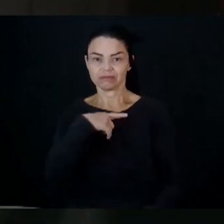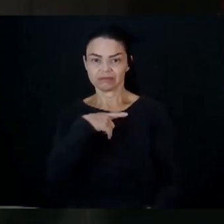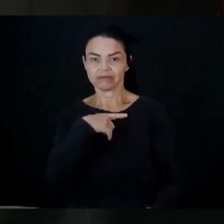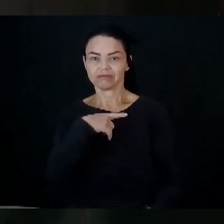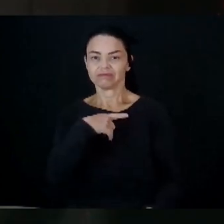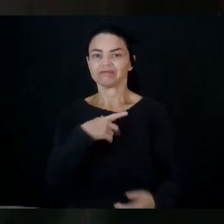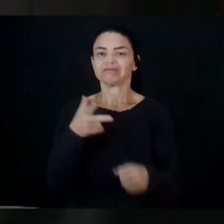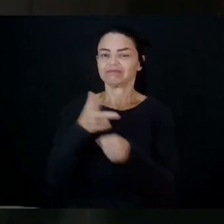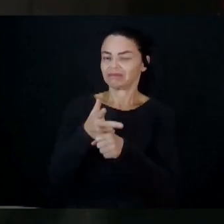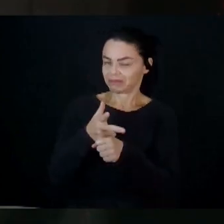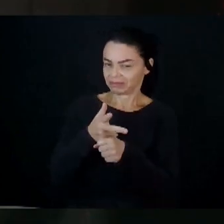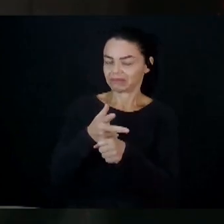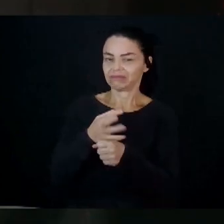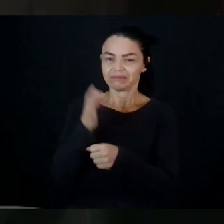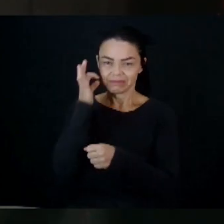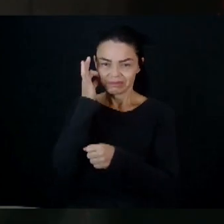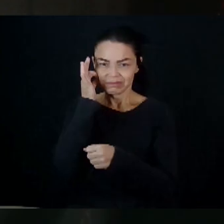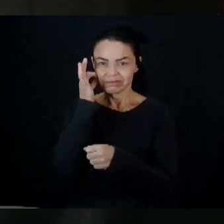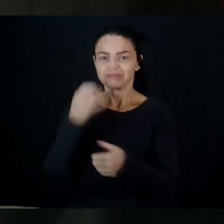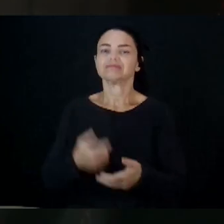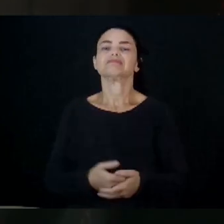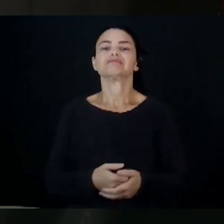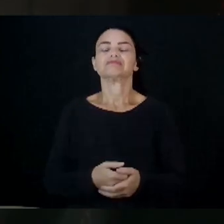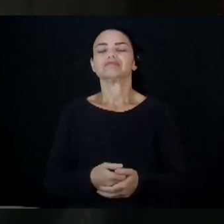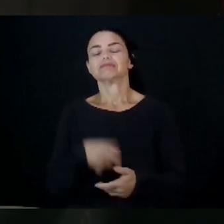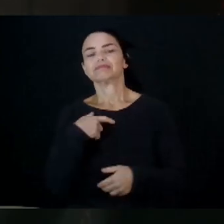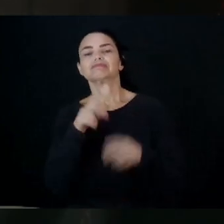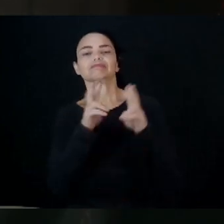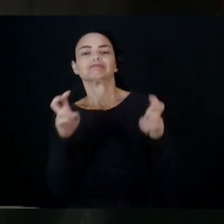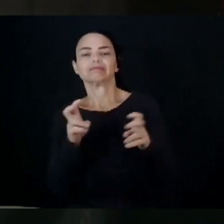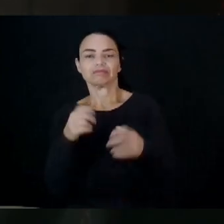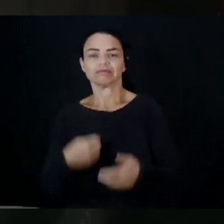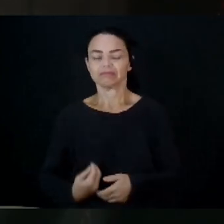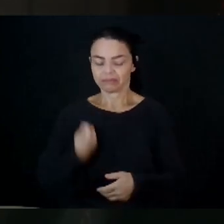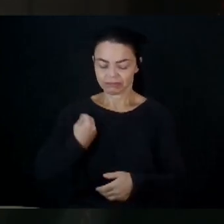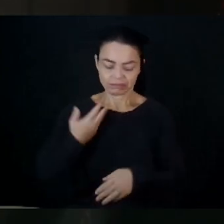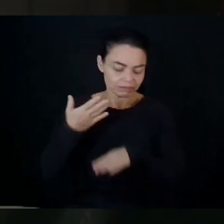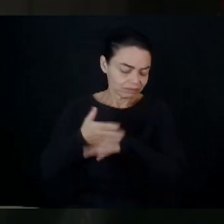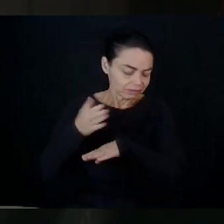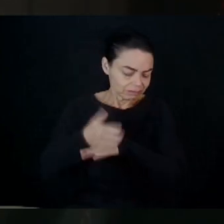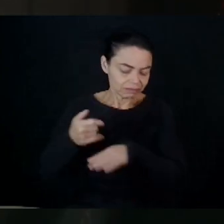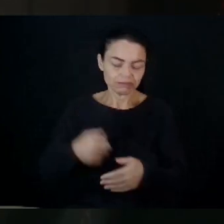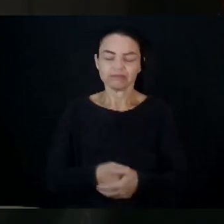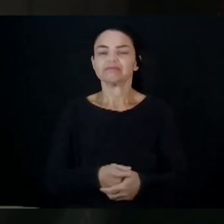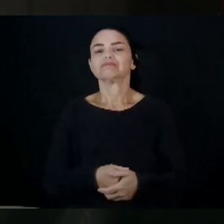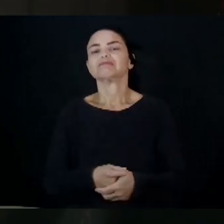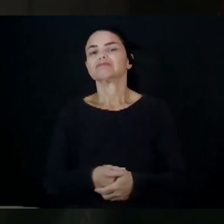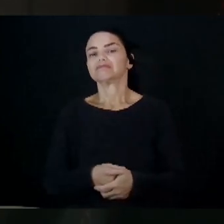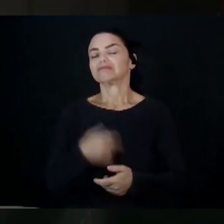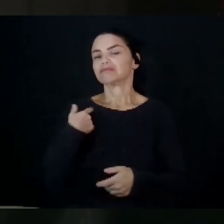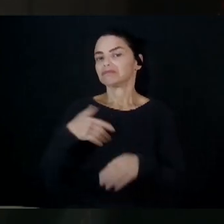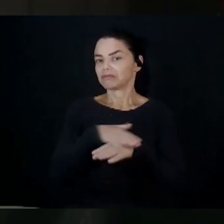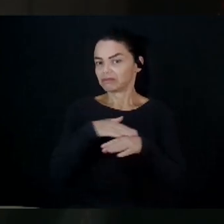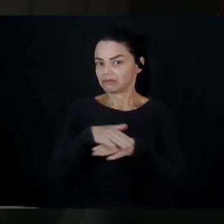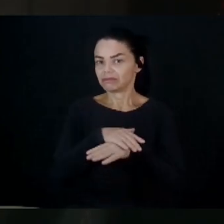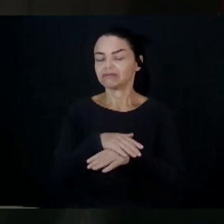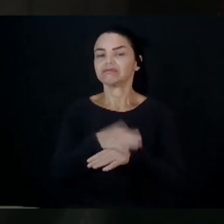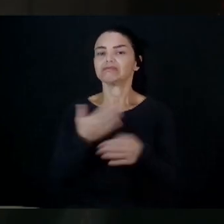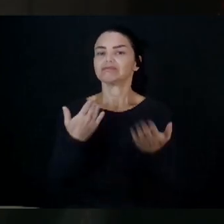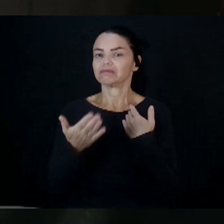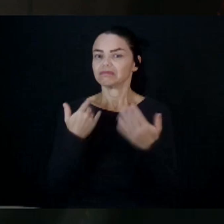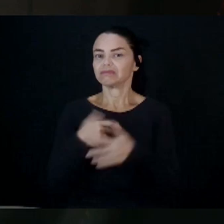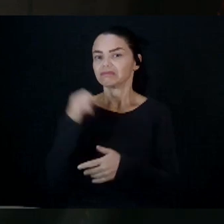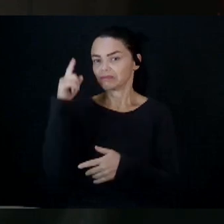Estúdio Câmara ao vivo e vamos trazer um tema que faz parte da vida de muita gente. Vamos falar sobre as conversas